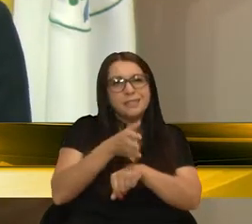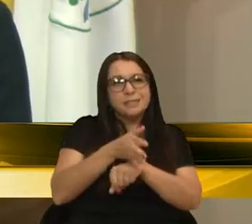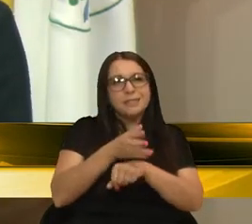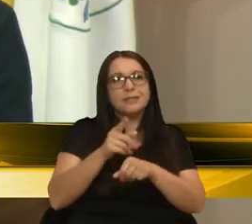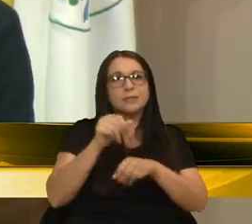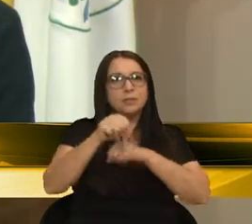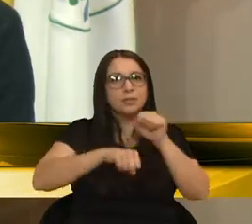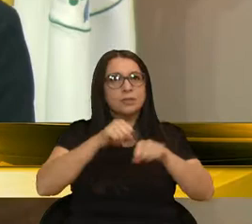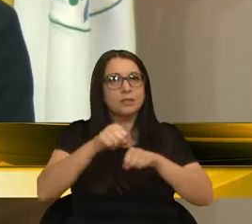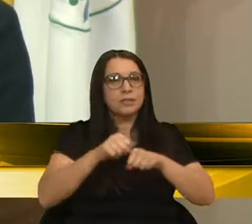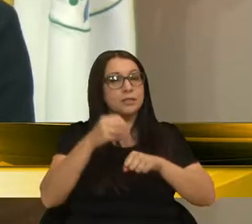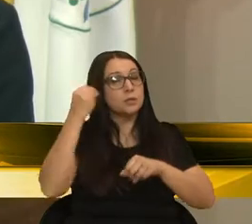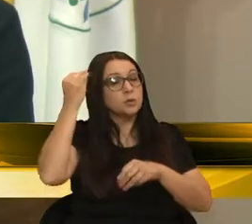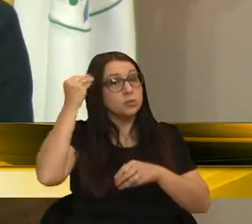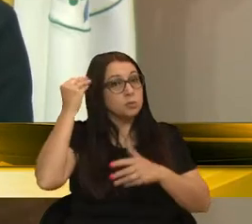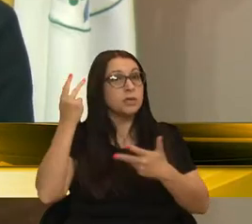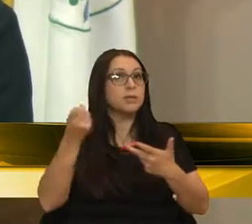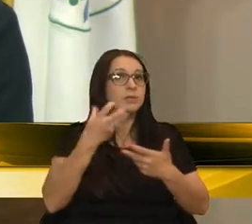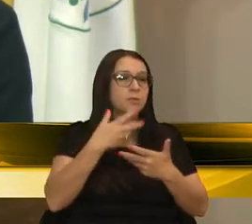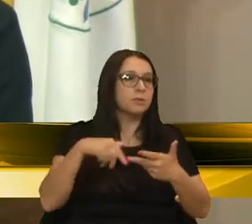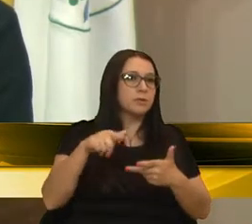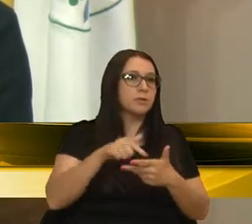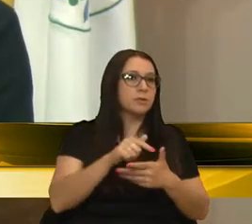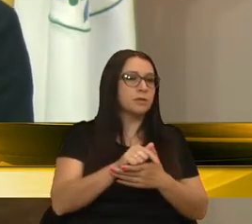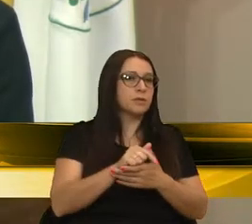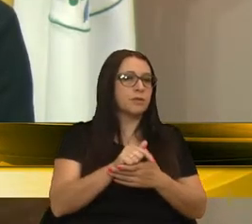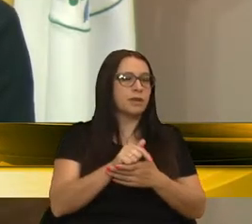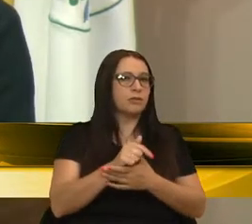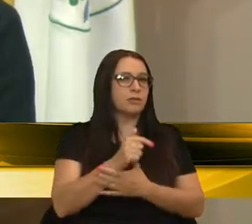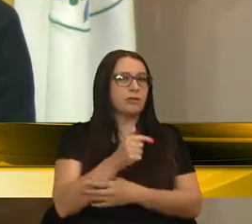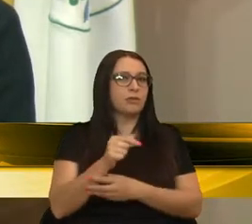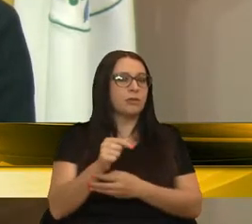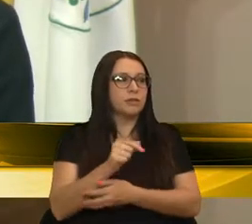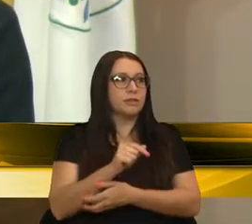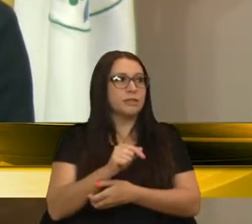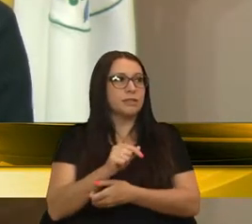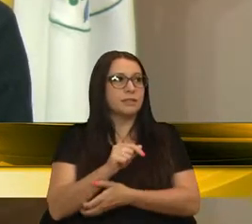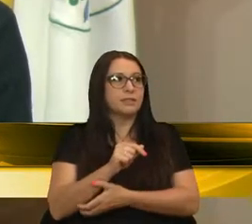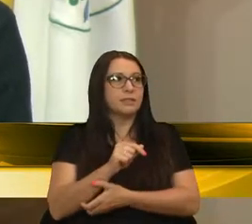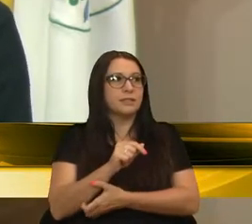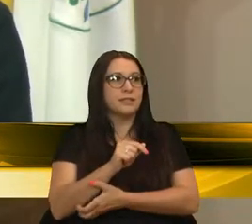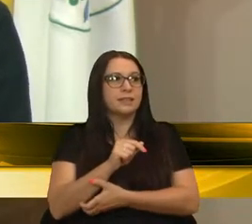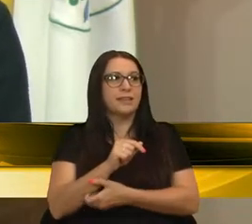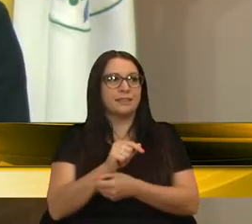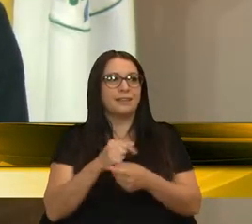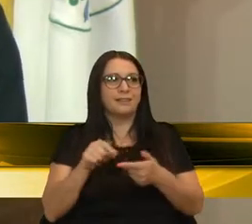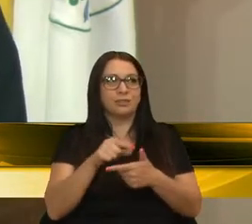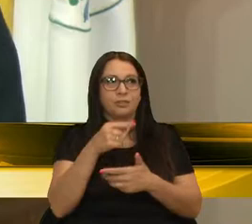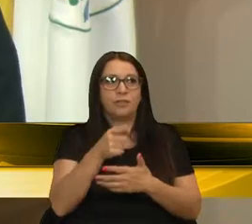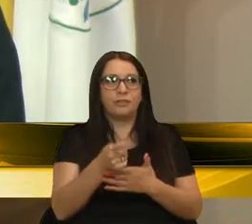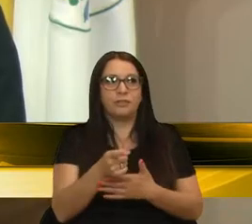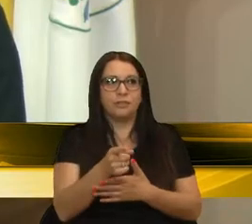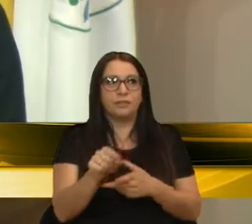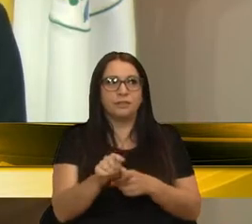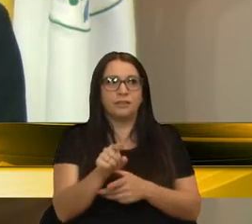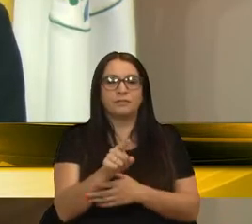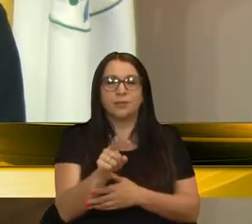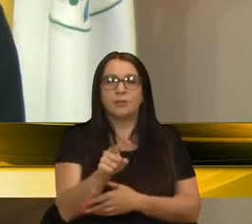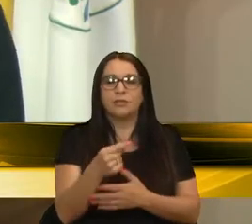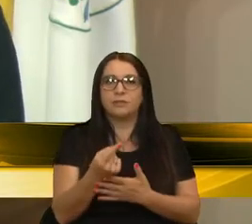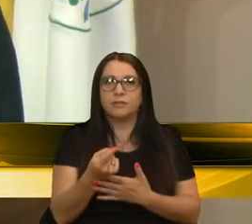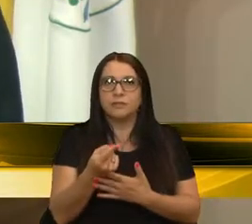para o ciclista e uma experiência boa para o condutor. O ciclista também precisa se portar adequadamente no trânsito.